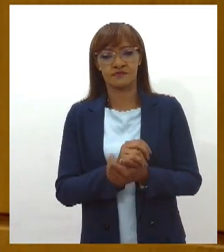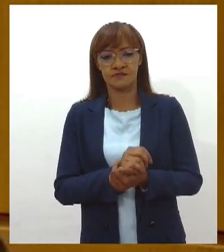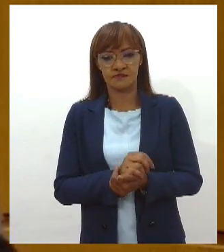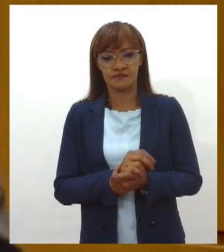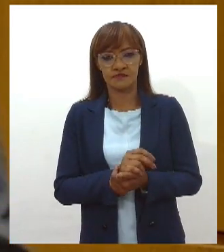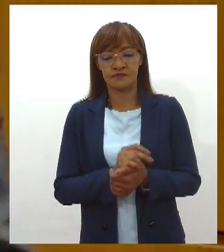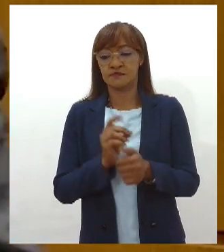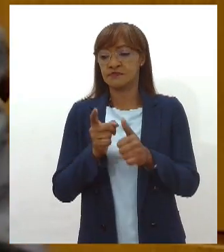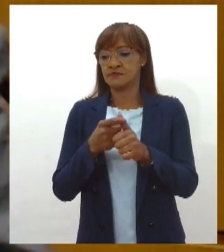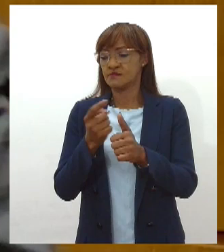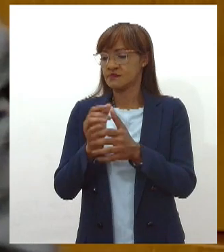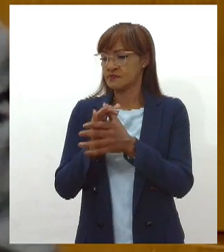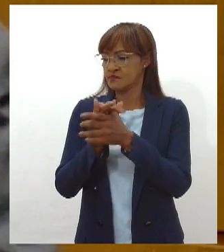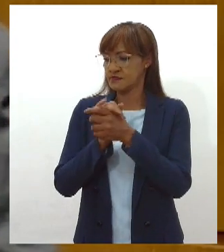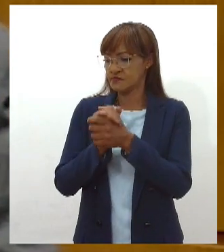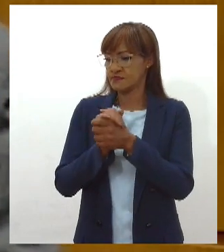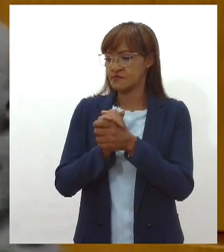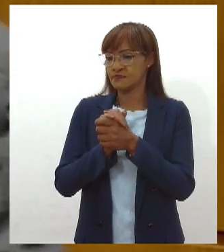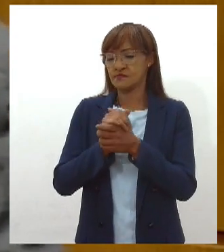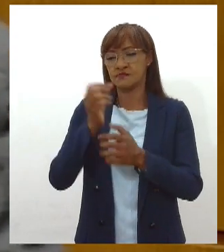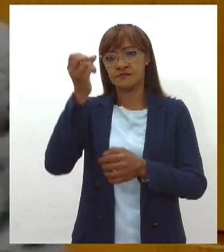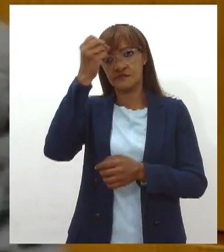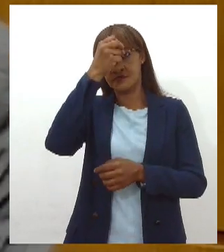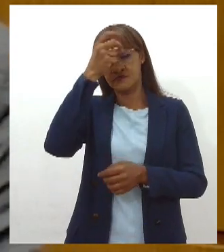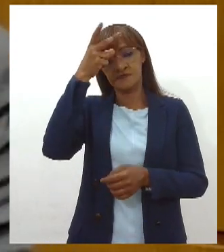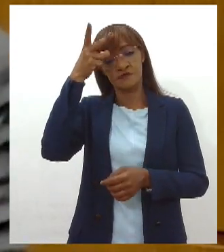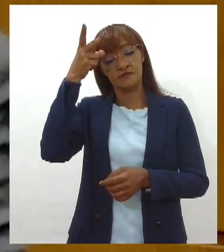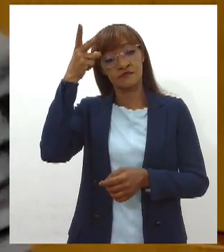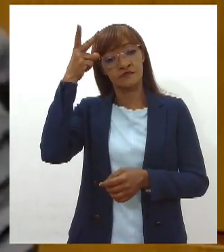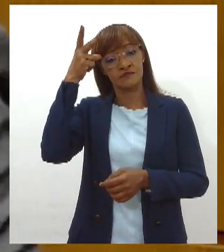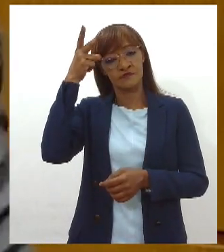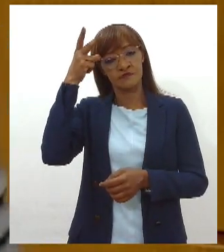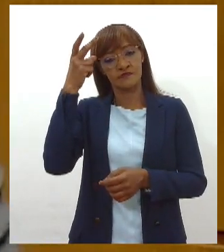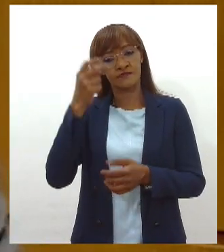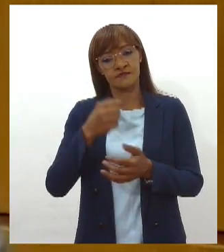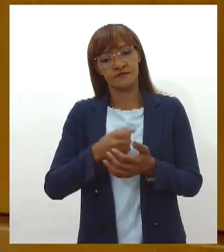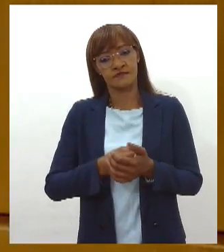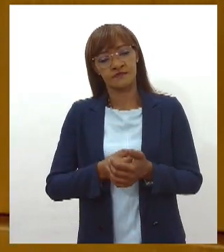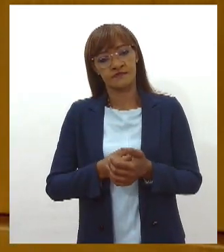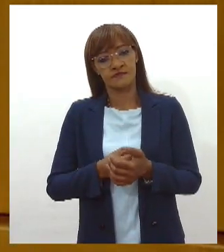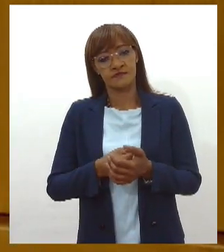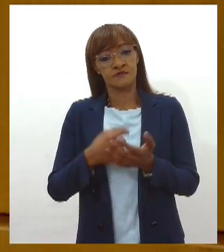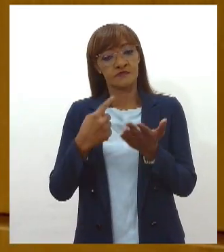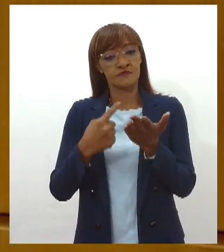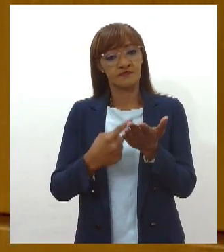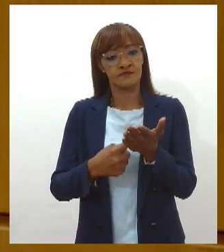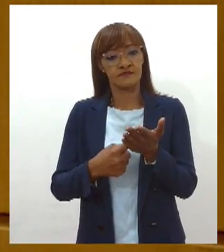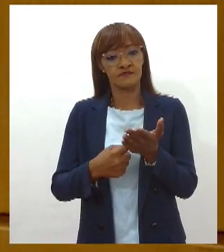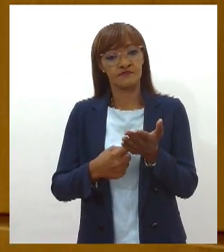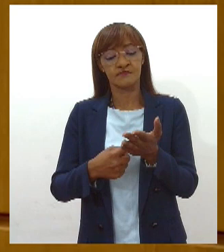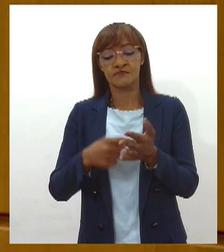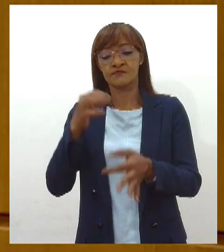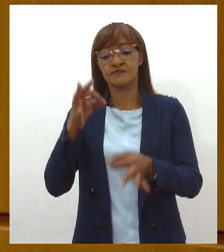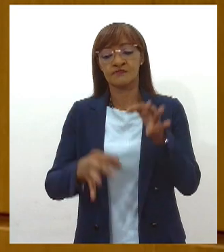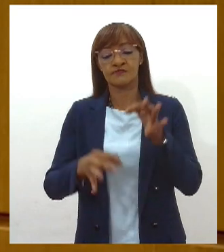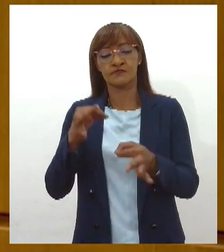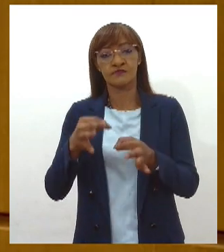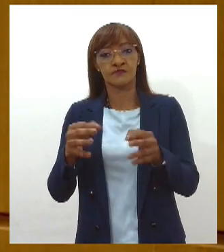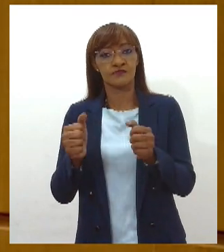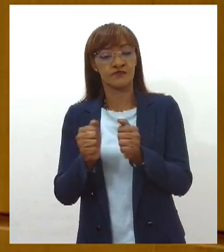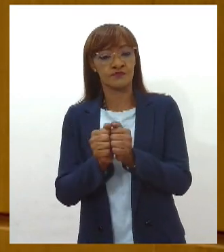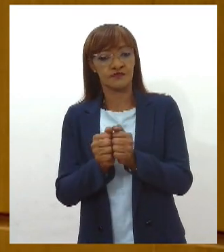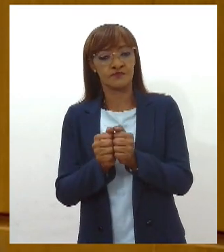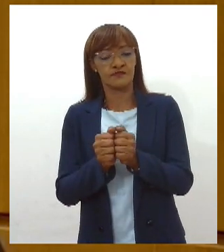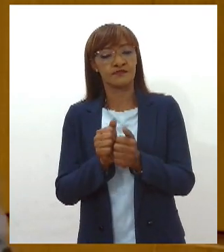pela iniciativa de firmar uma parceria entre a Prefeitura e o Tribunal de Justiça do Estado de Sergipe